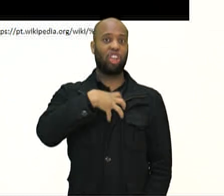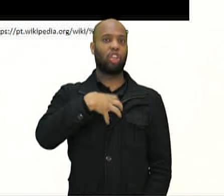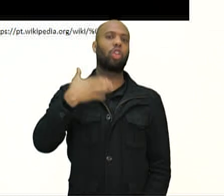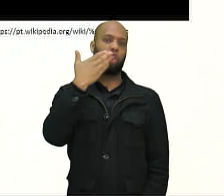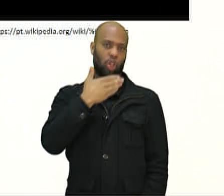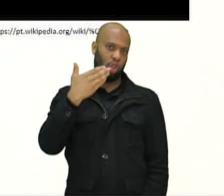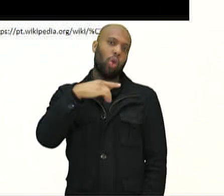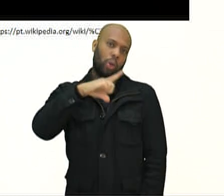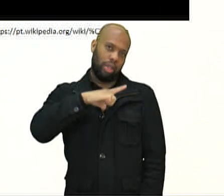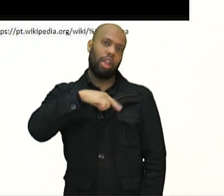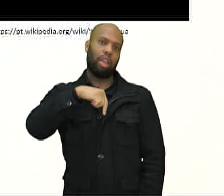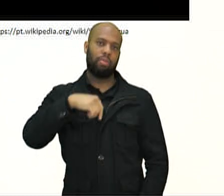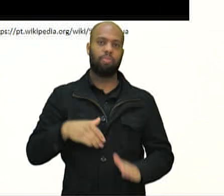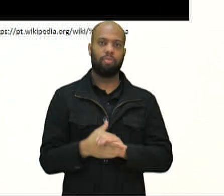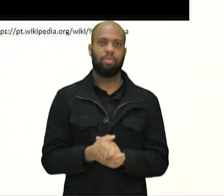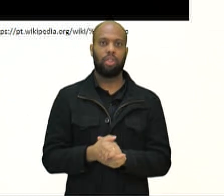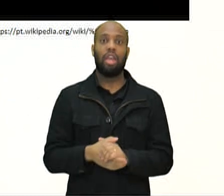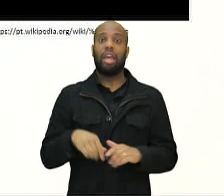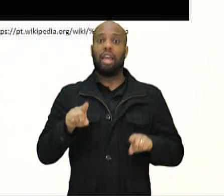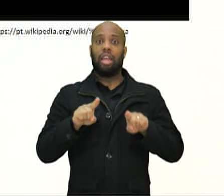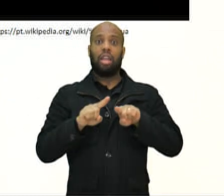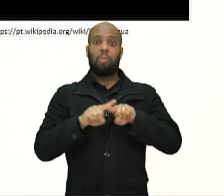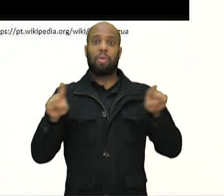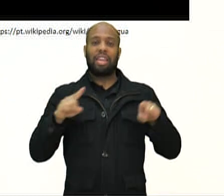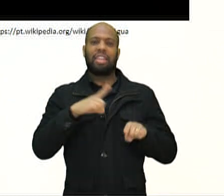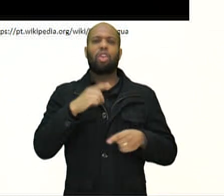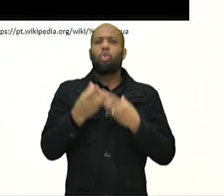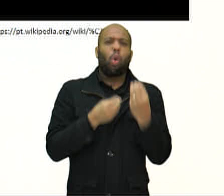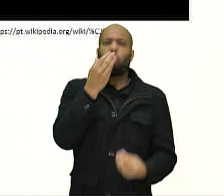subsolo e atmosfera possuem um menor teor de